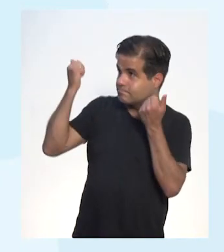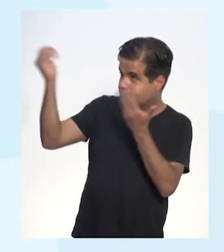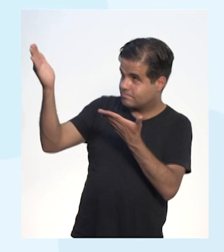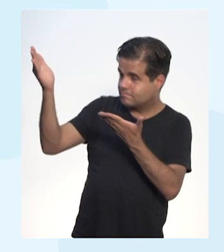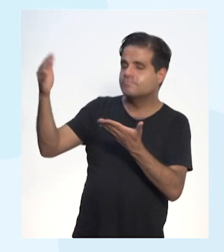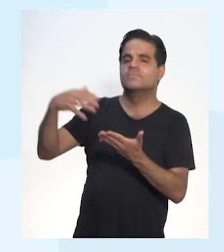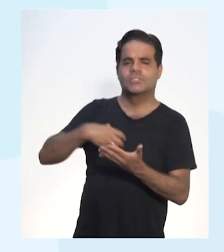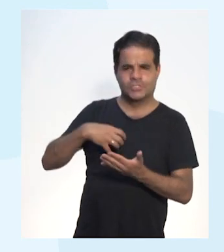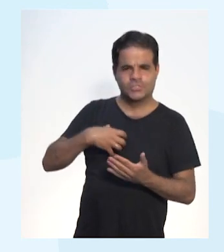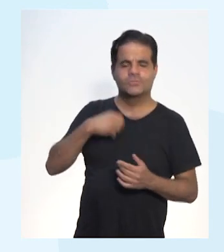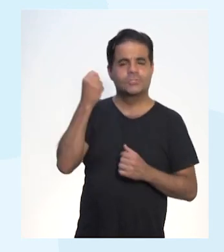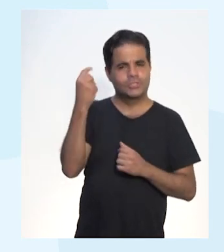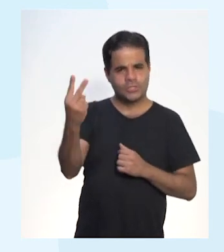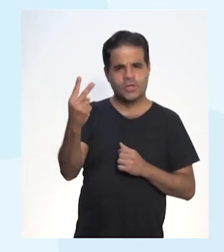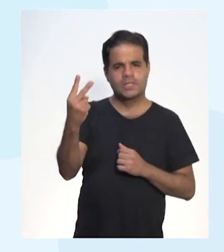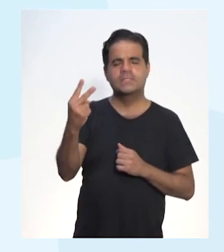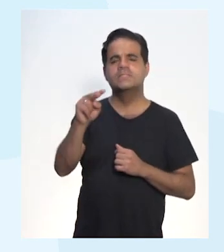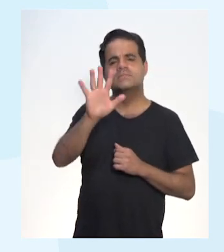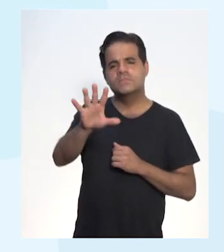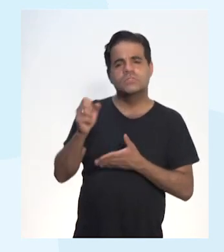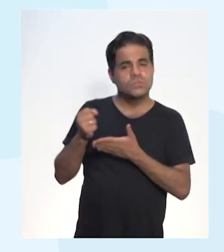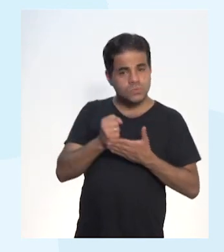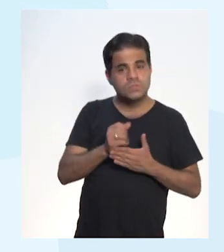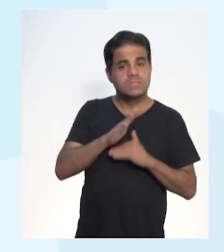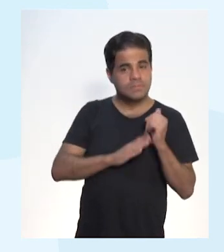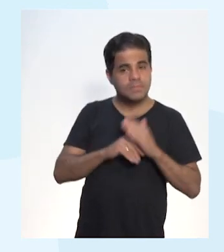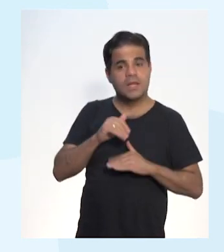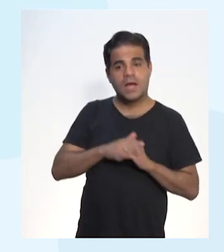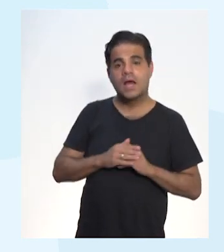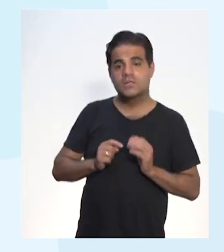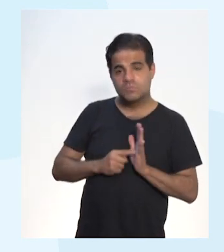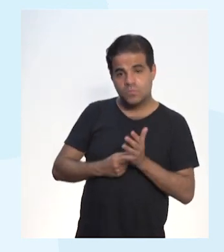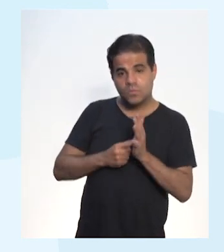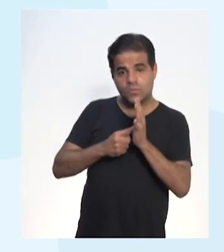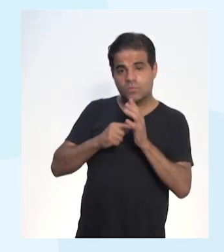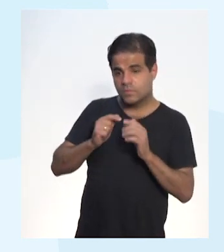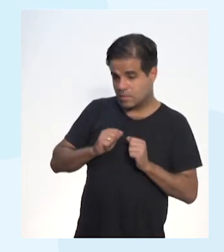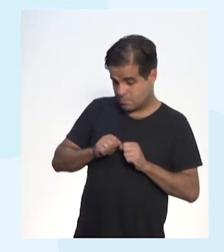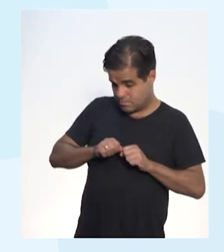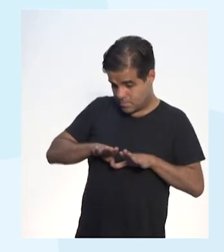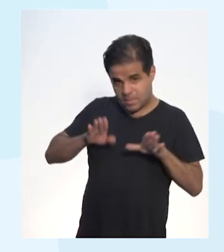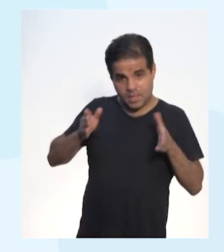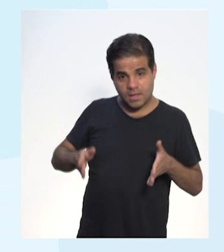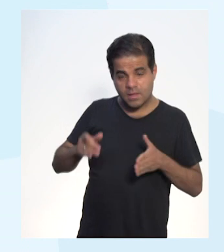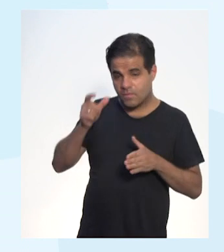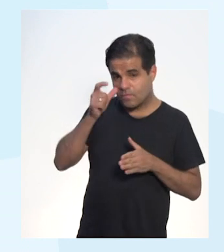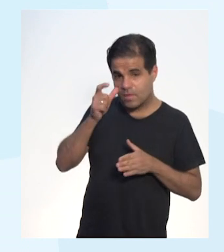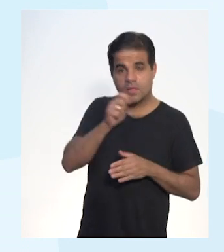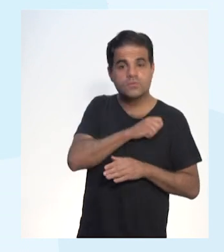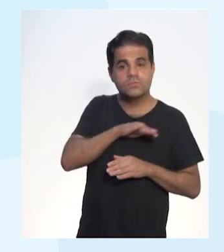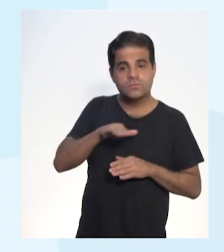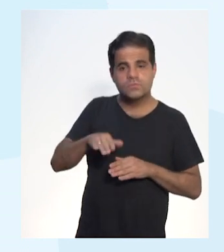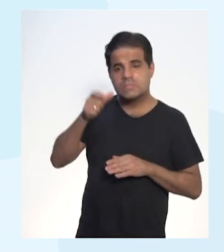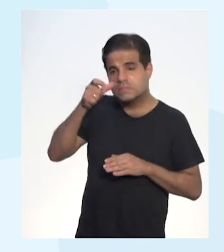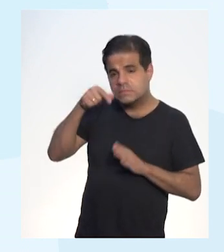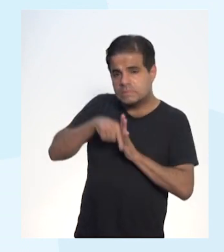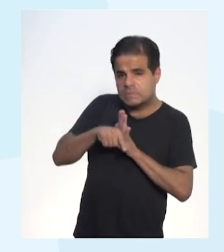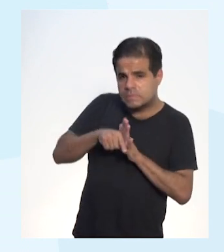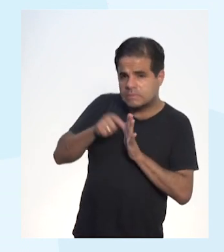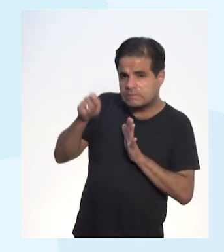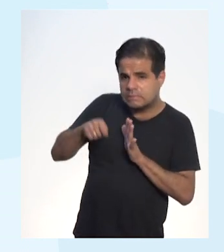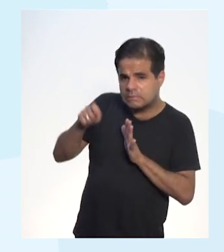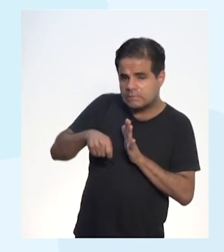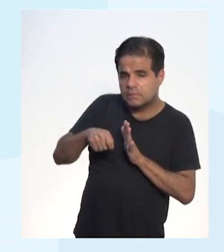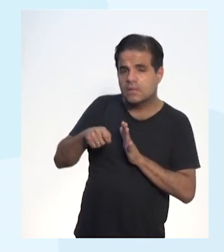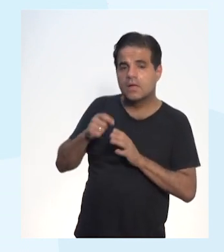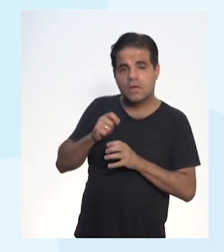Isto, sentido 2, né? Ô, Gibi, eu trouxe na prática também. O nosso motor está aqui, na bancada aqui, para os estudantes verificarem. Será que vai aparecer? Olha